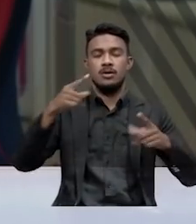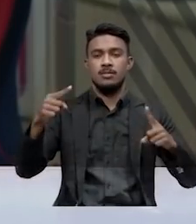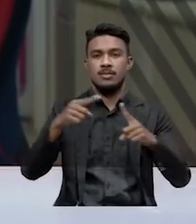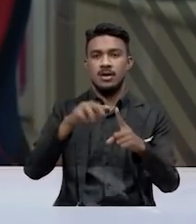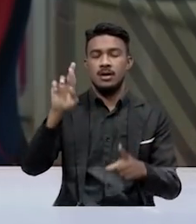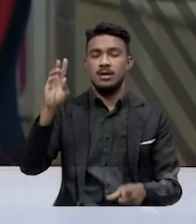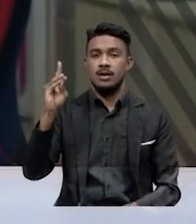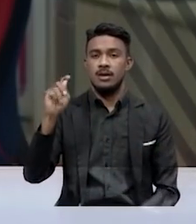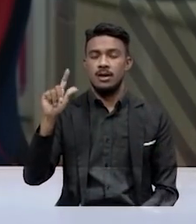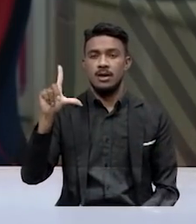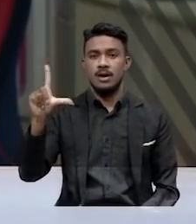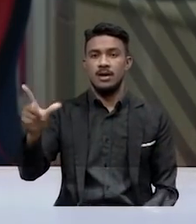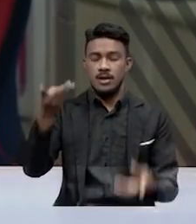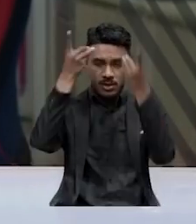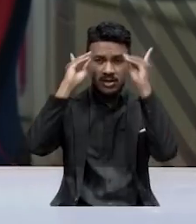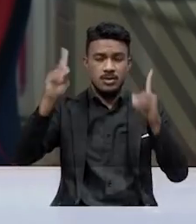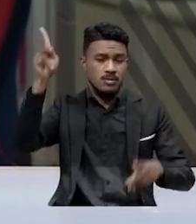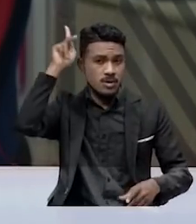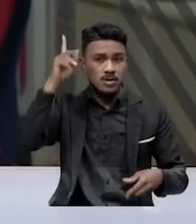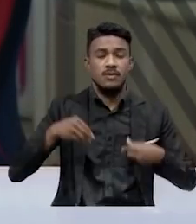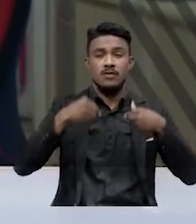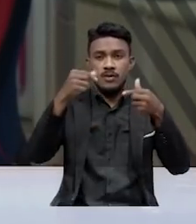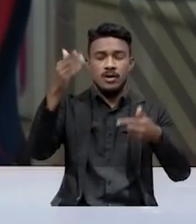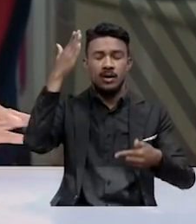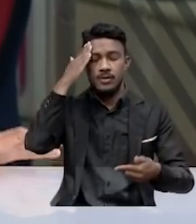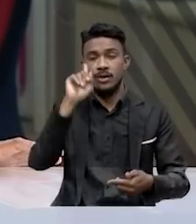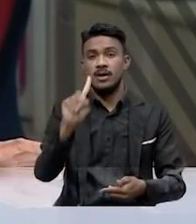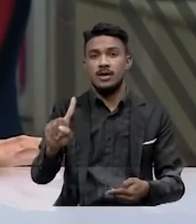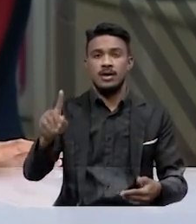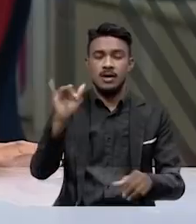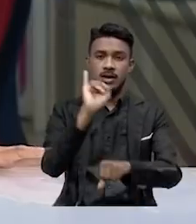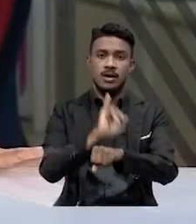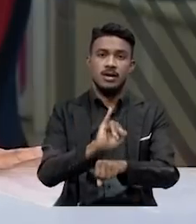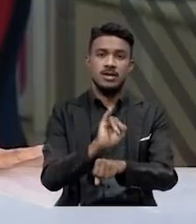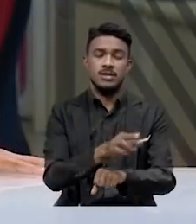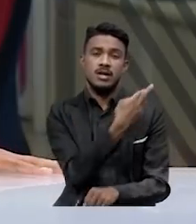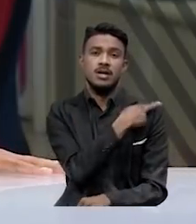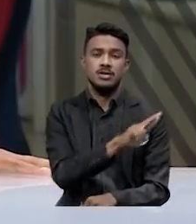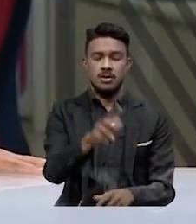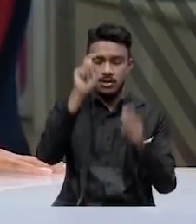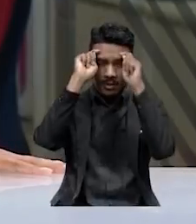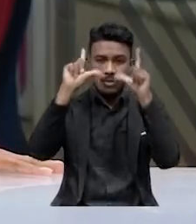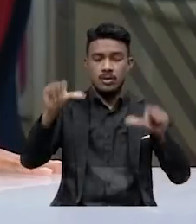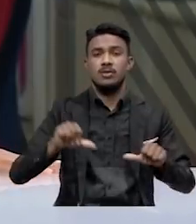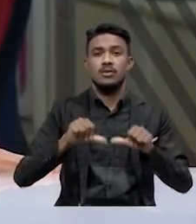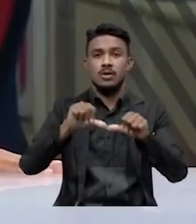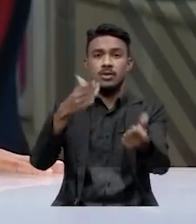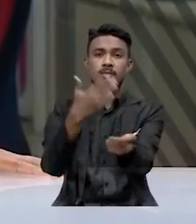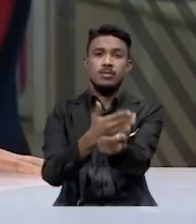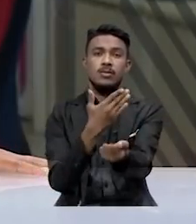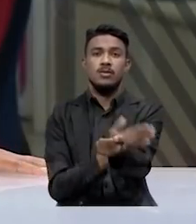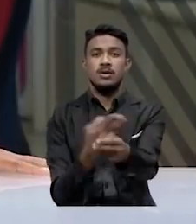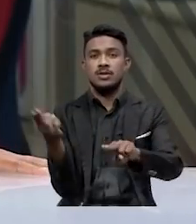deteli. Decisão Vaticano ne hodiona expectativa ida katak, Igreja Católica Local Timor se continua bura